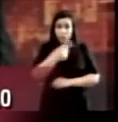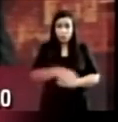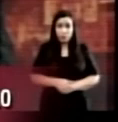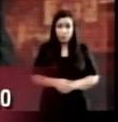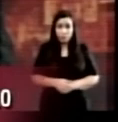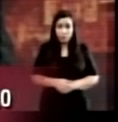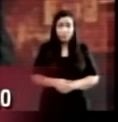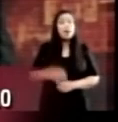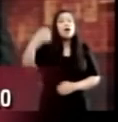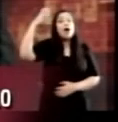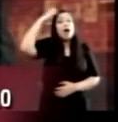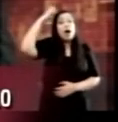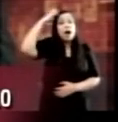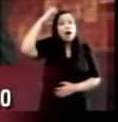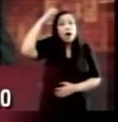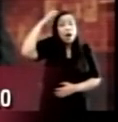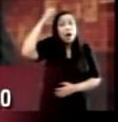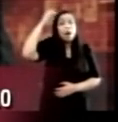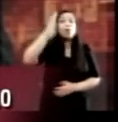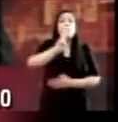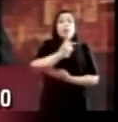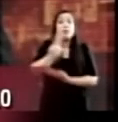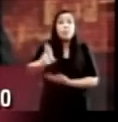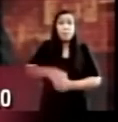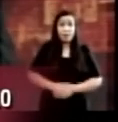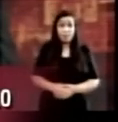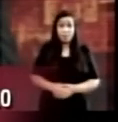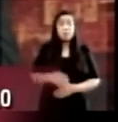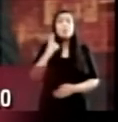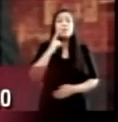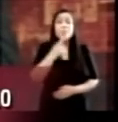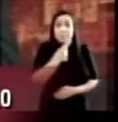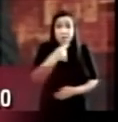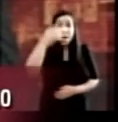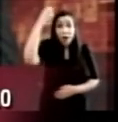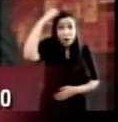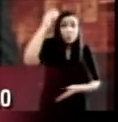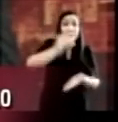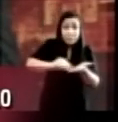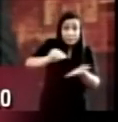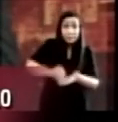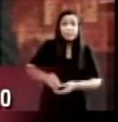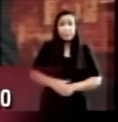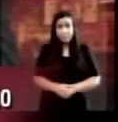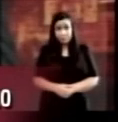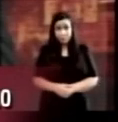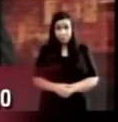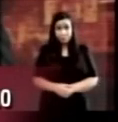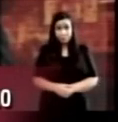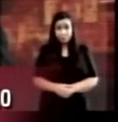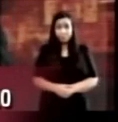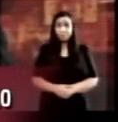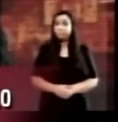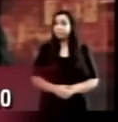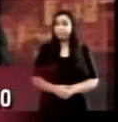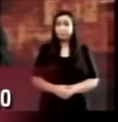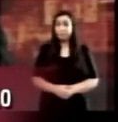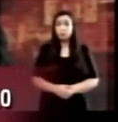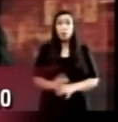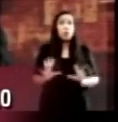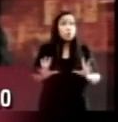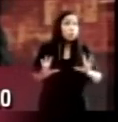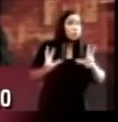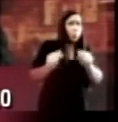se a culpa é do estabelecimento. Vê se a culpa é da Secretaria de Saúde. Não é toda a